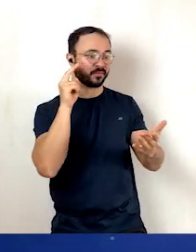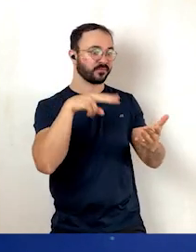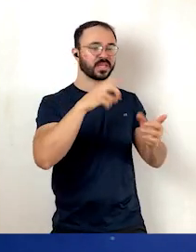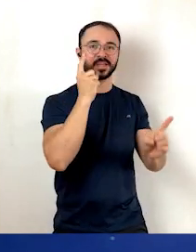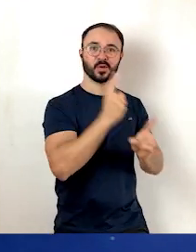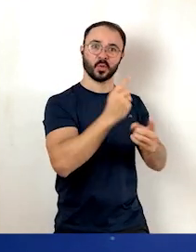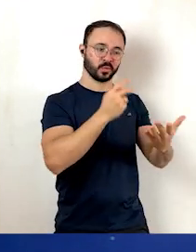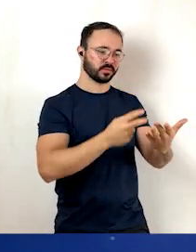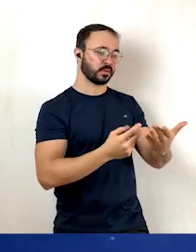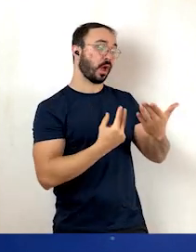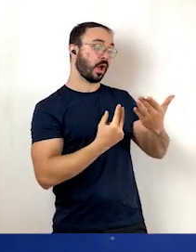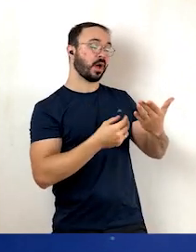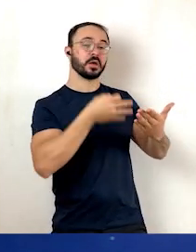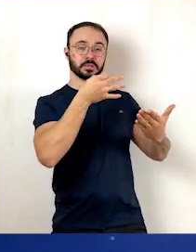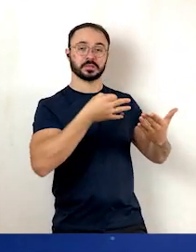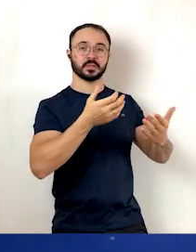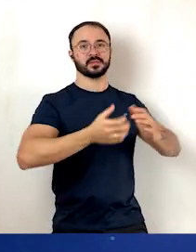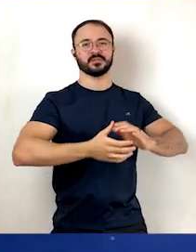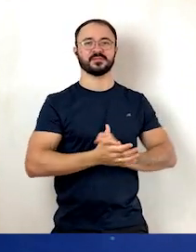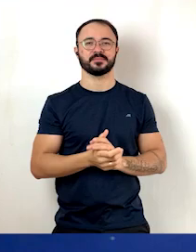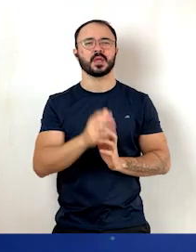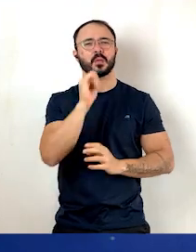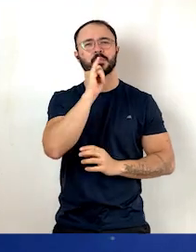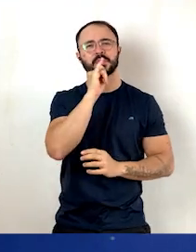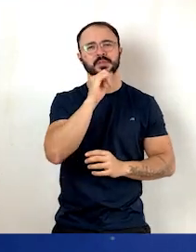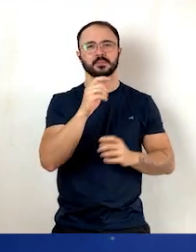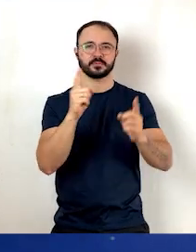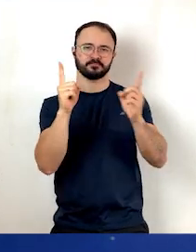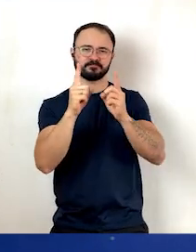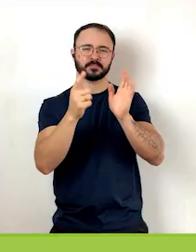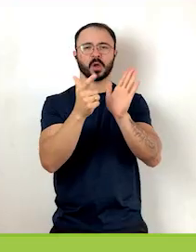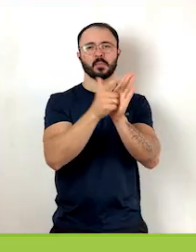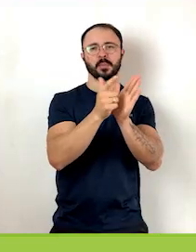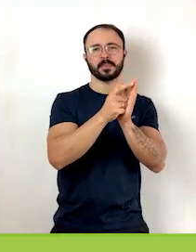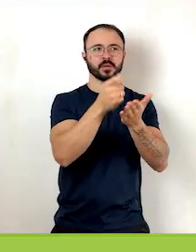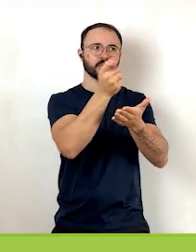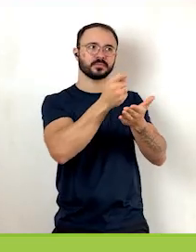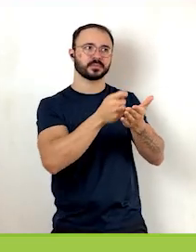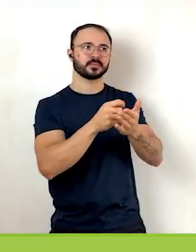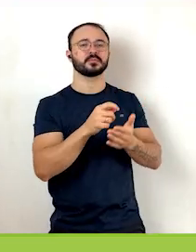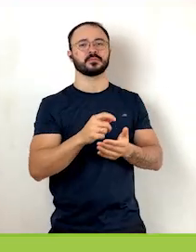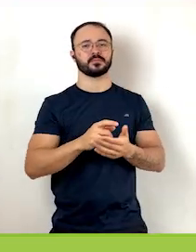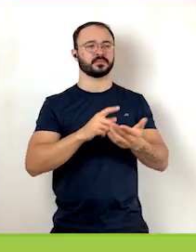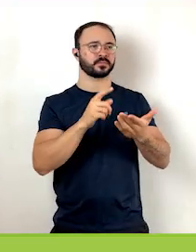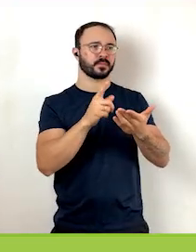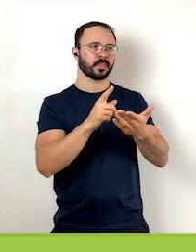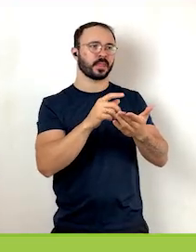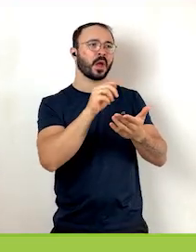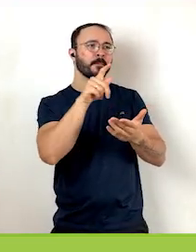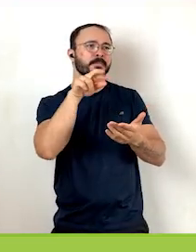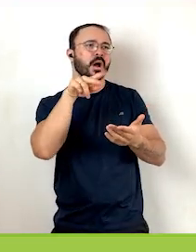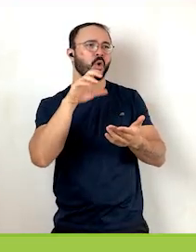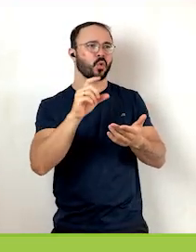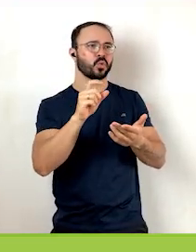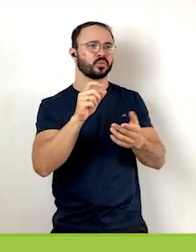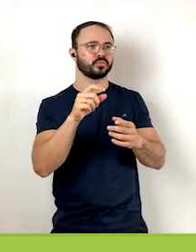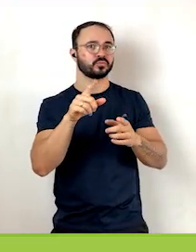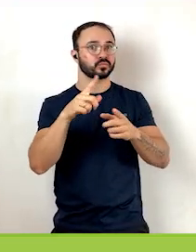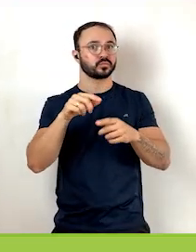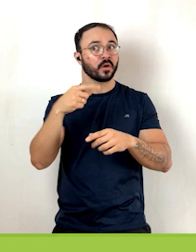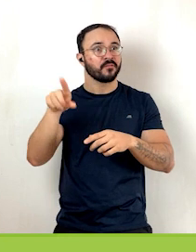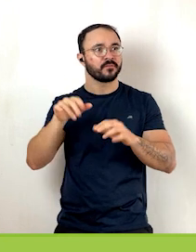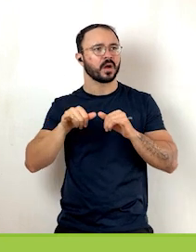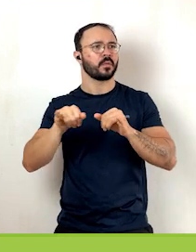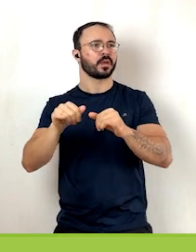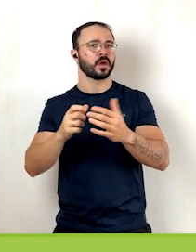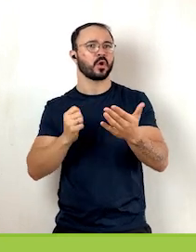alguma coisa por exemplo Olha esse bilhetinho Paulo passe no mercado